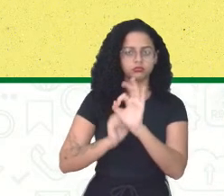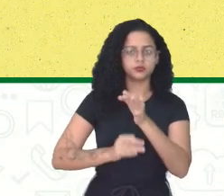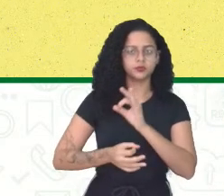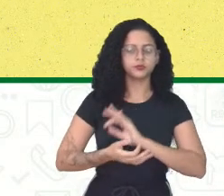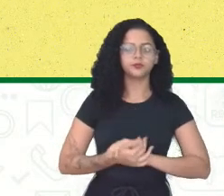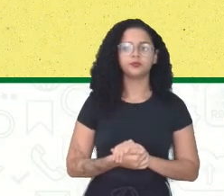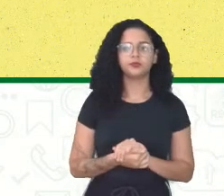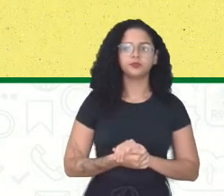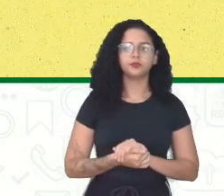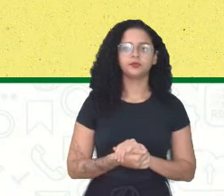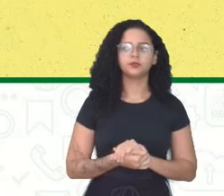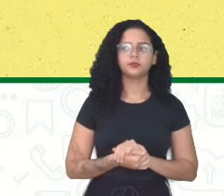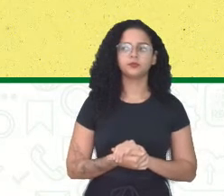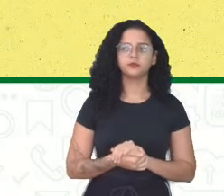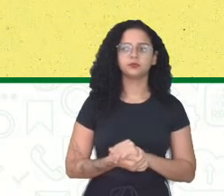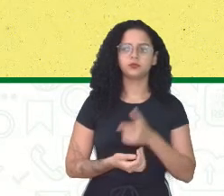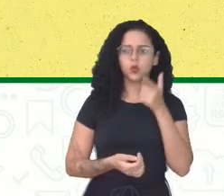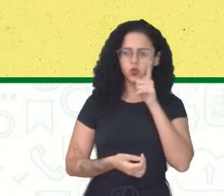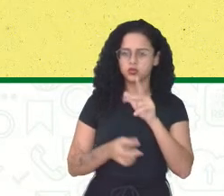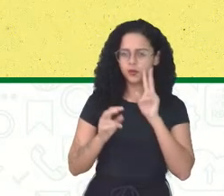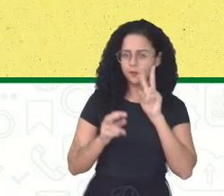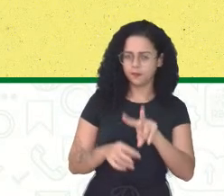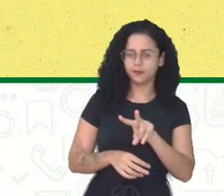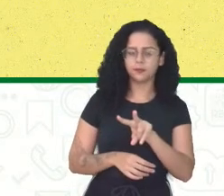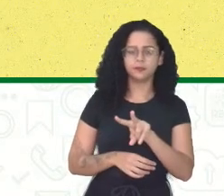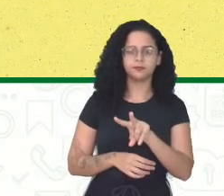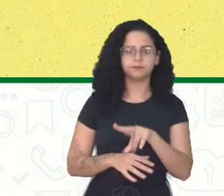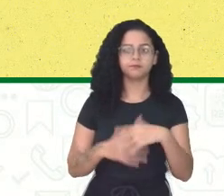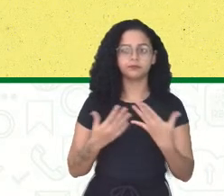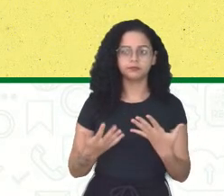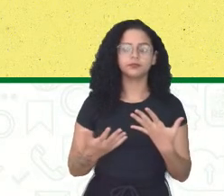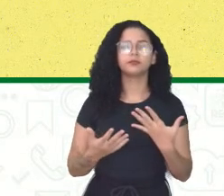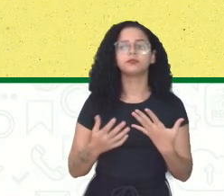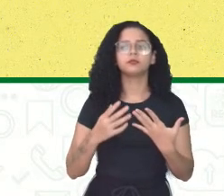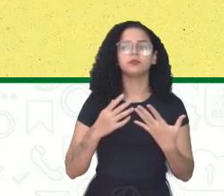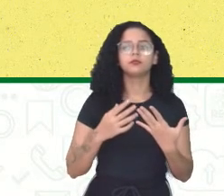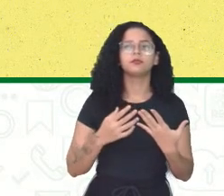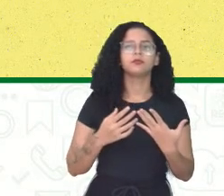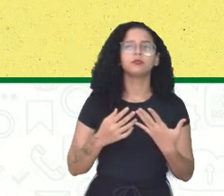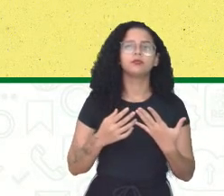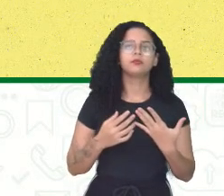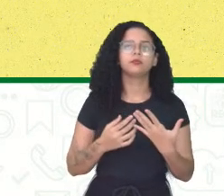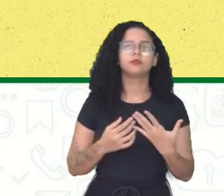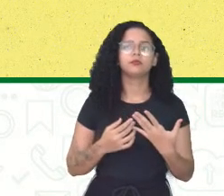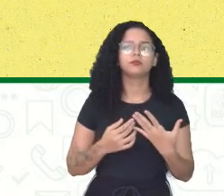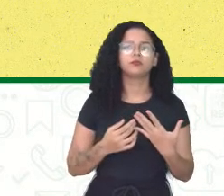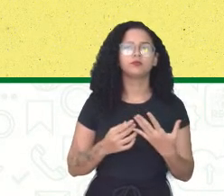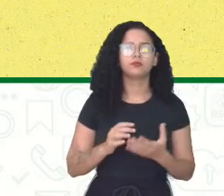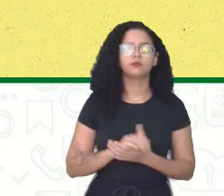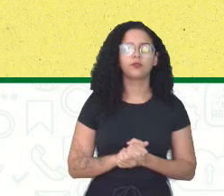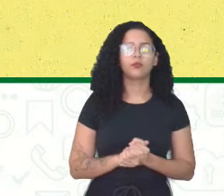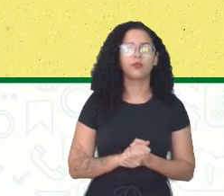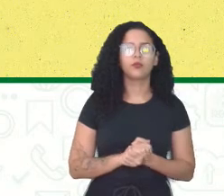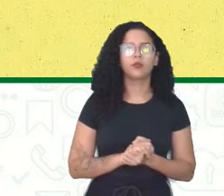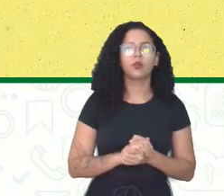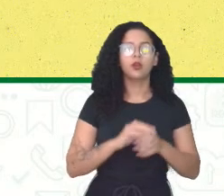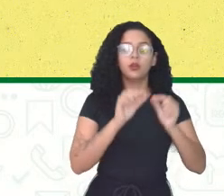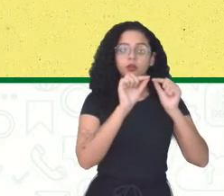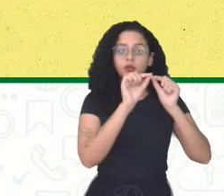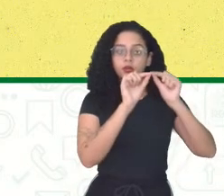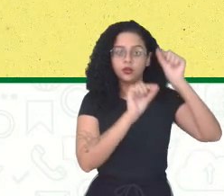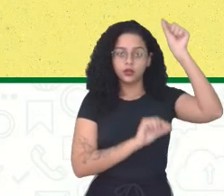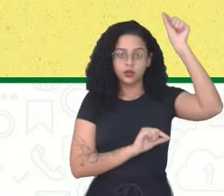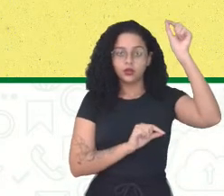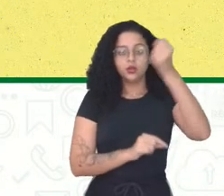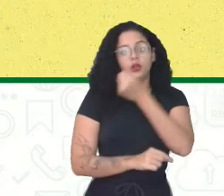notas. Vocês conseguiram ver? Então, ou seja, no vertical eu tenho o número de